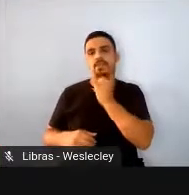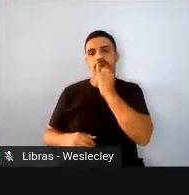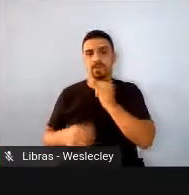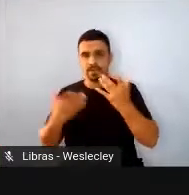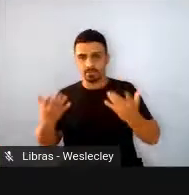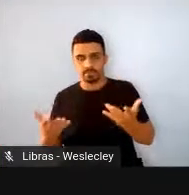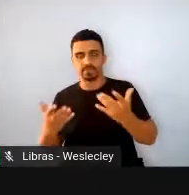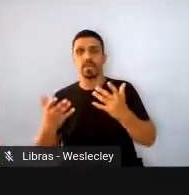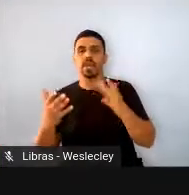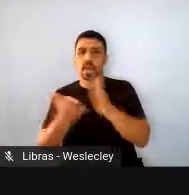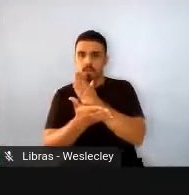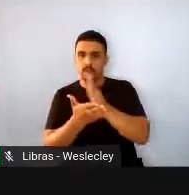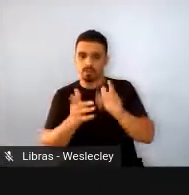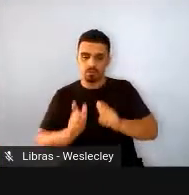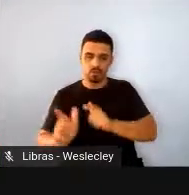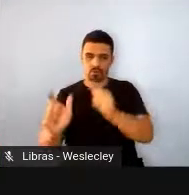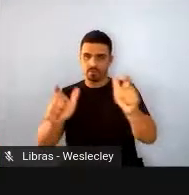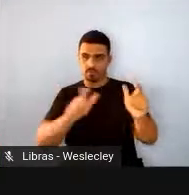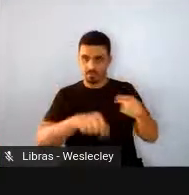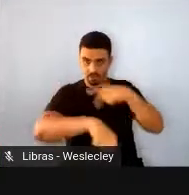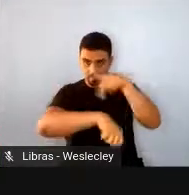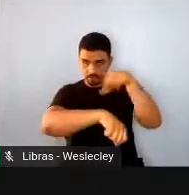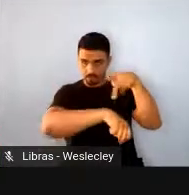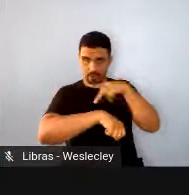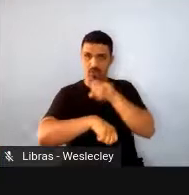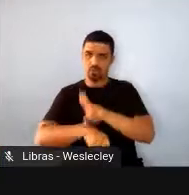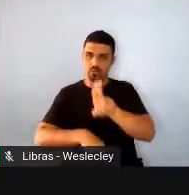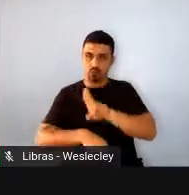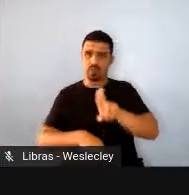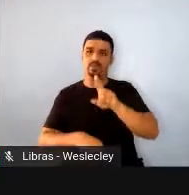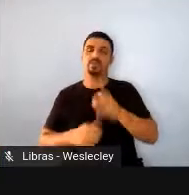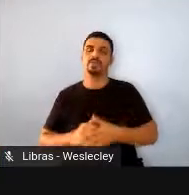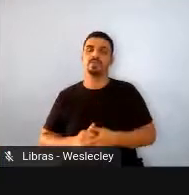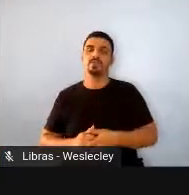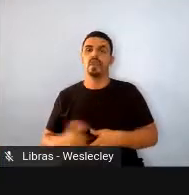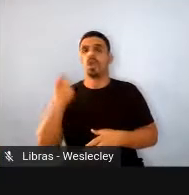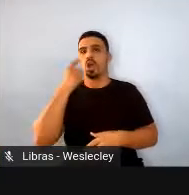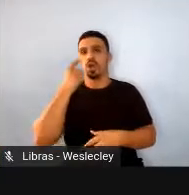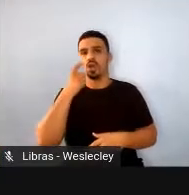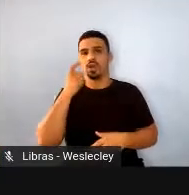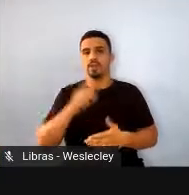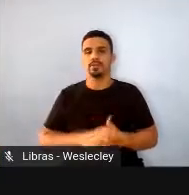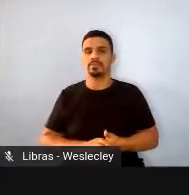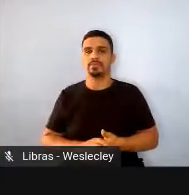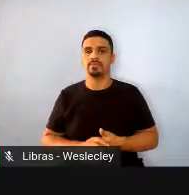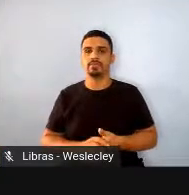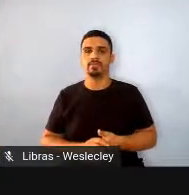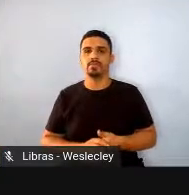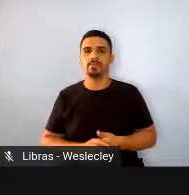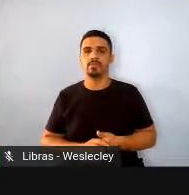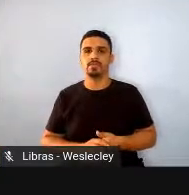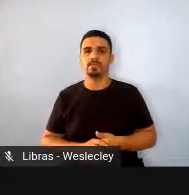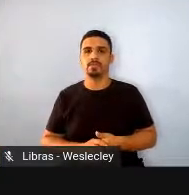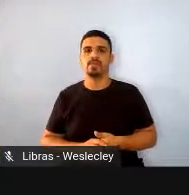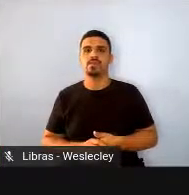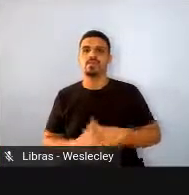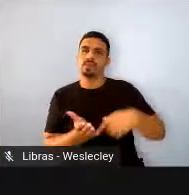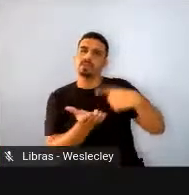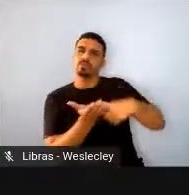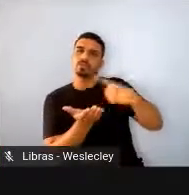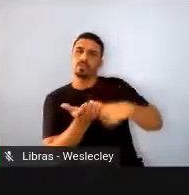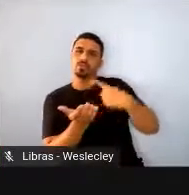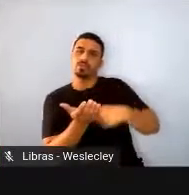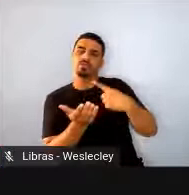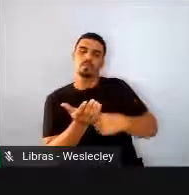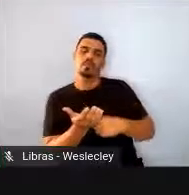utilizam informação falada. Eu só quero mostrar para vocês a questão Gente, aqui a gente combinou que ela não ia falar tudo, que ia